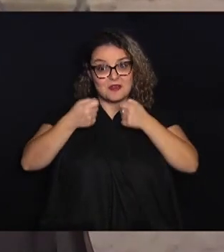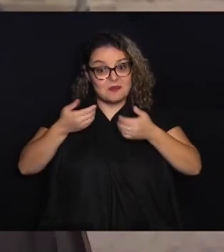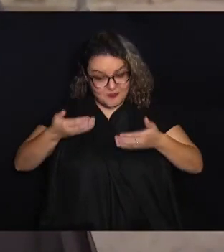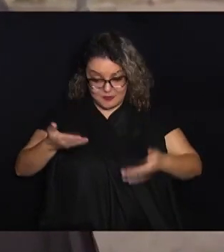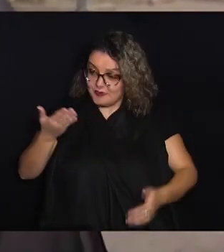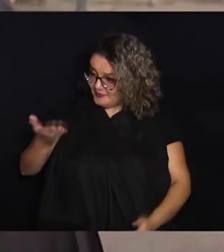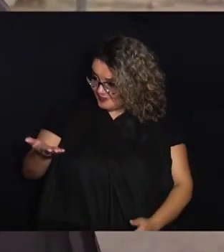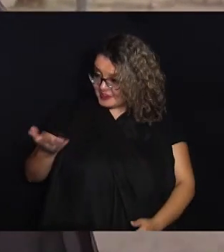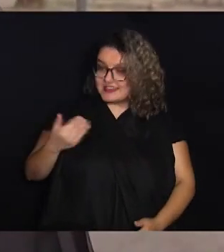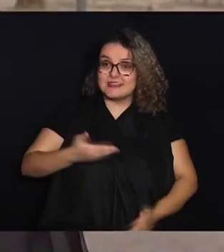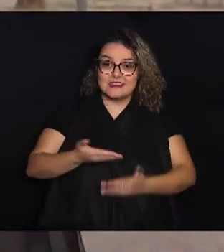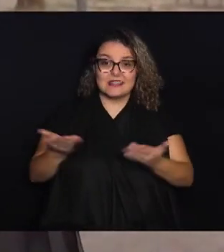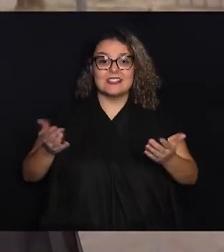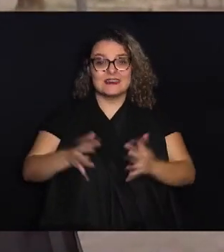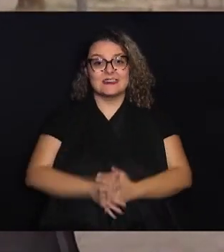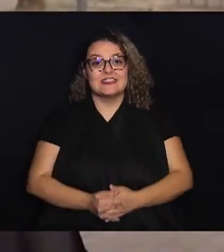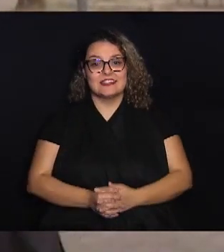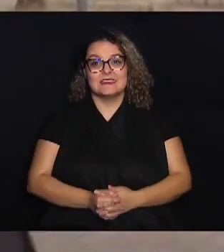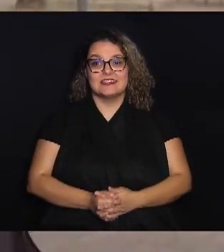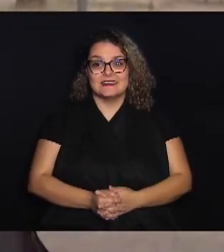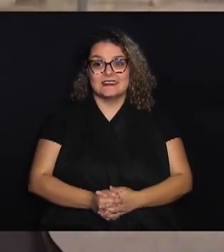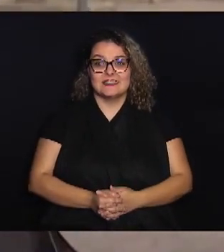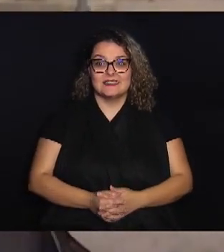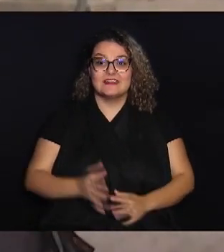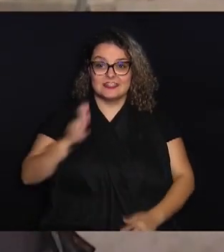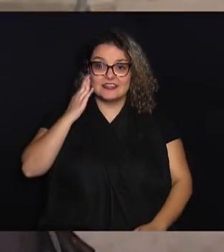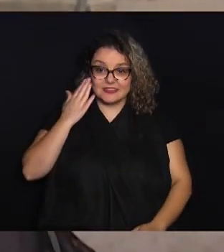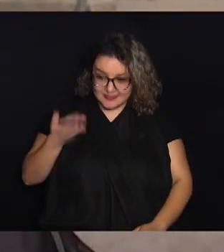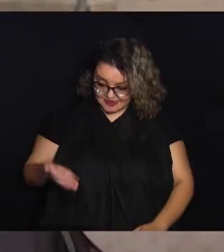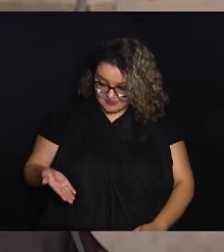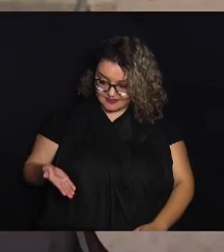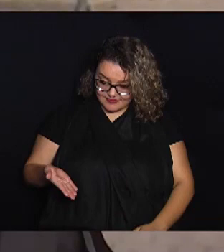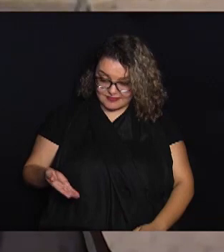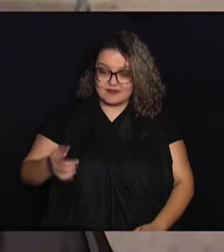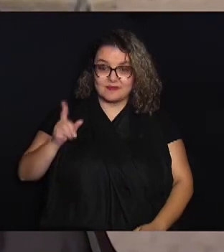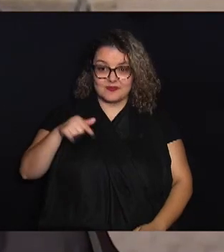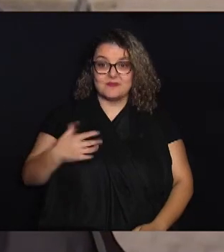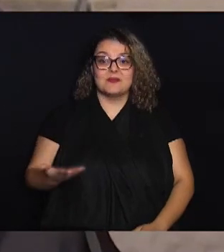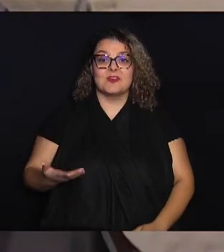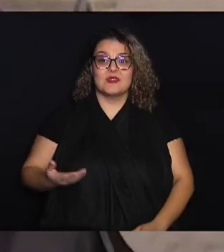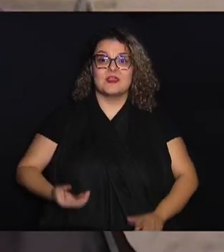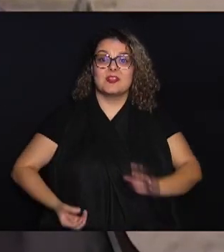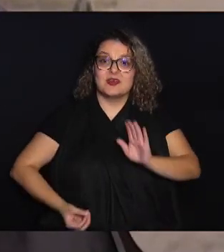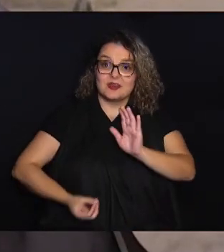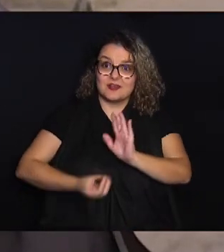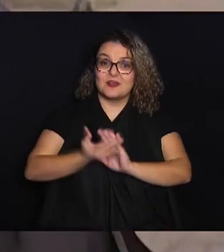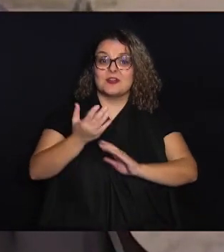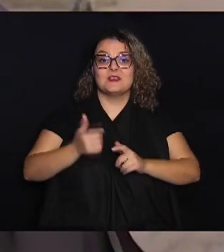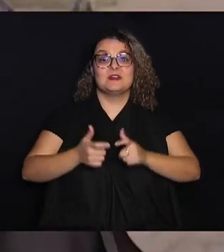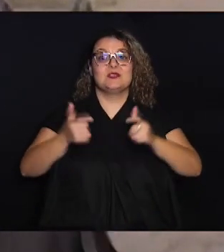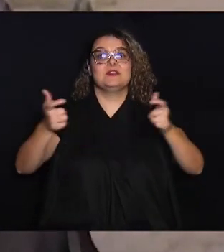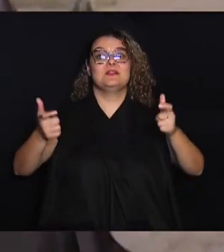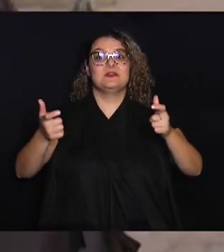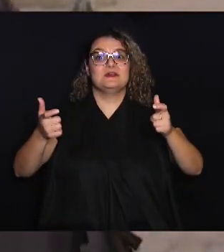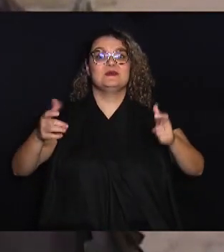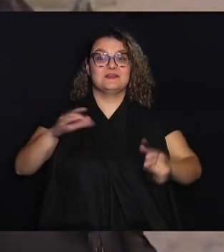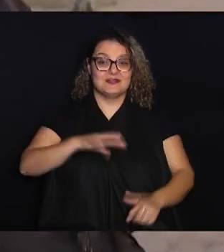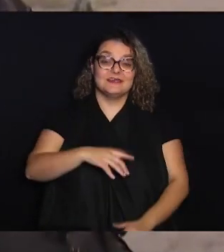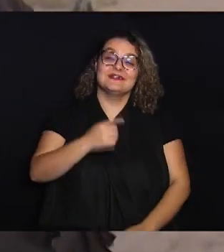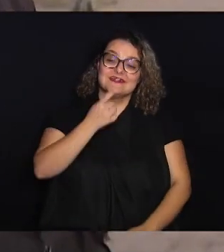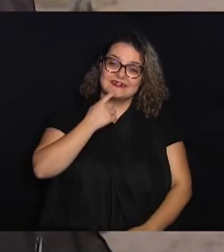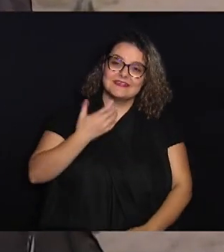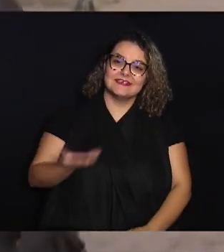por vocês, né? E saber que aqui é onde nasceu a nossa grande Campinas,